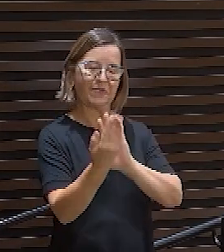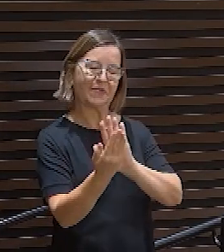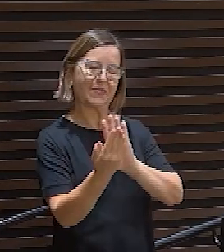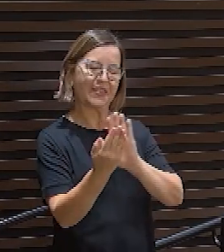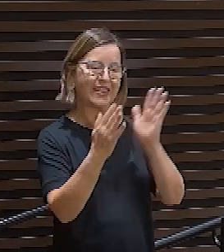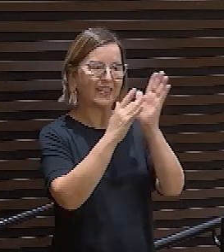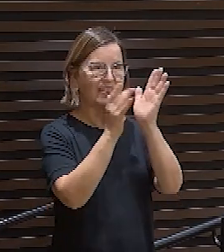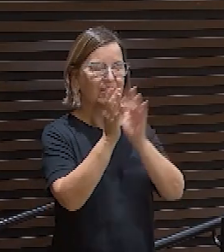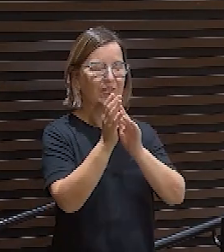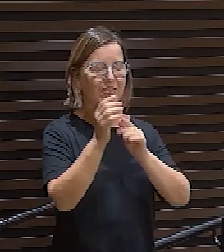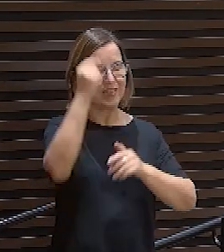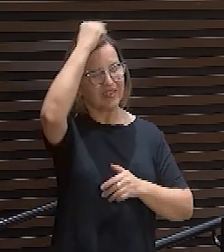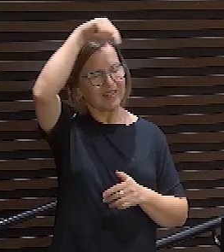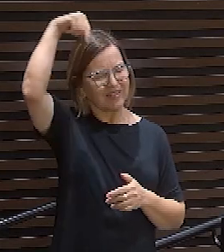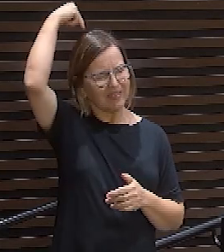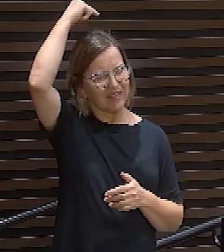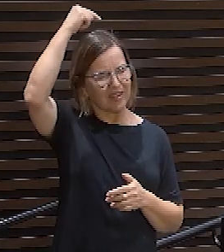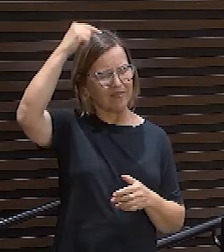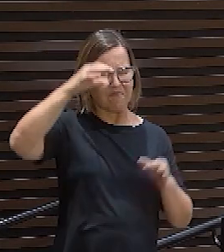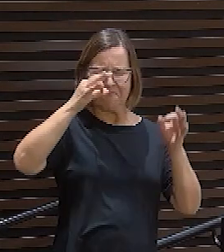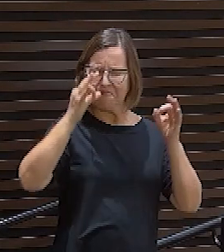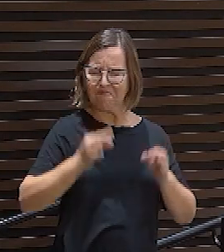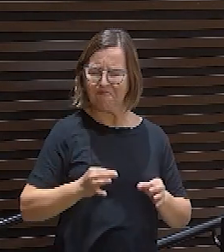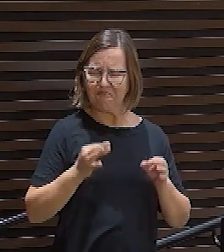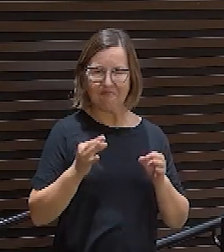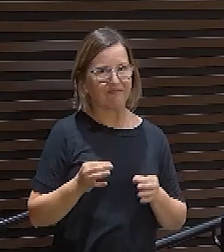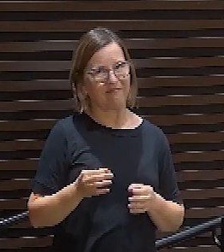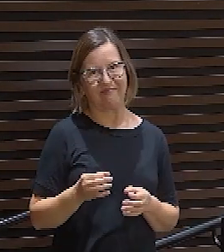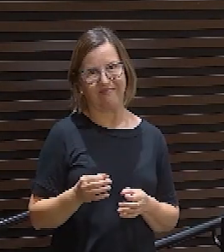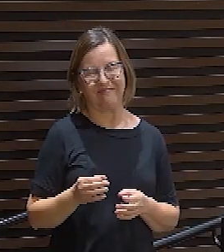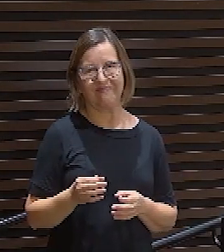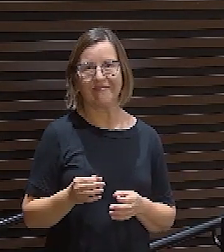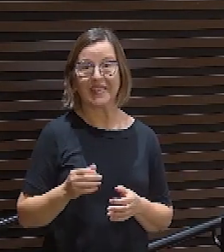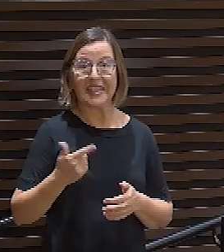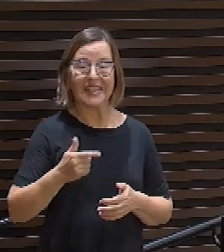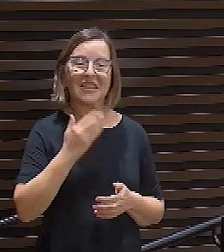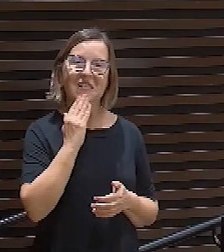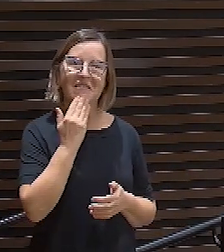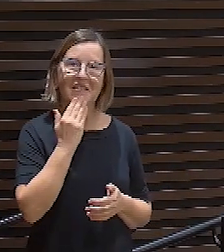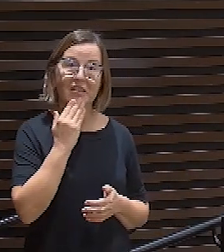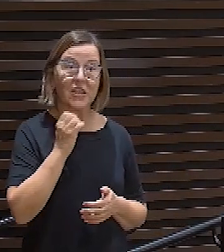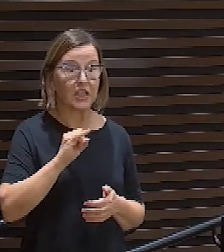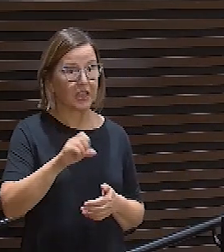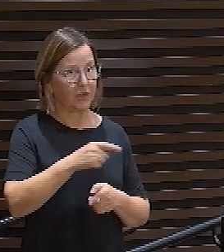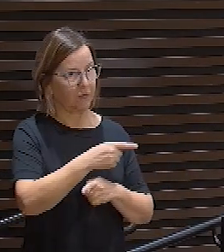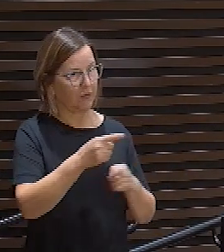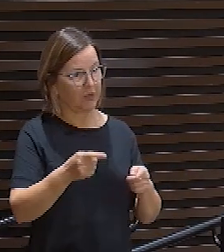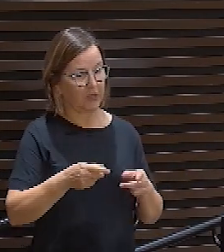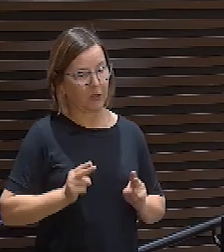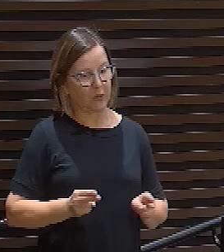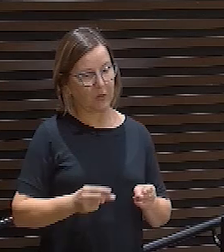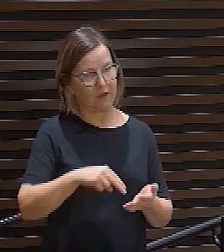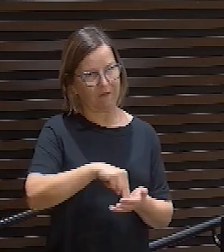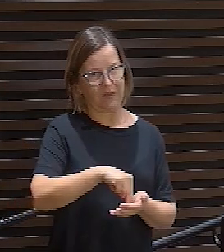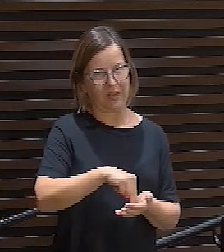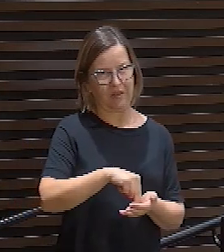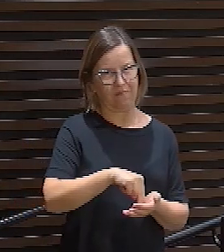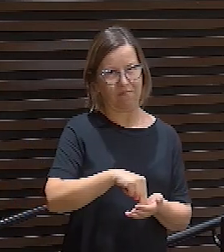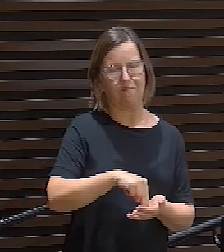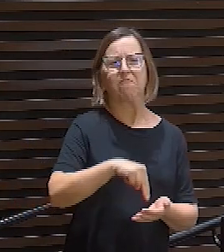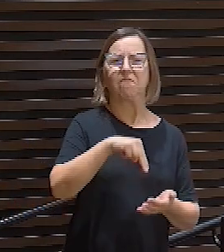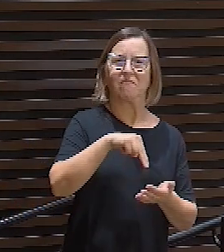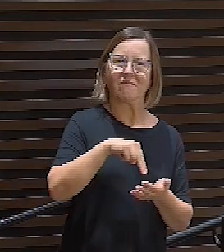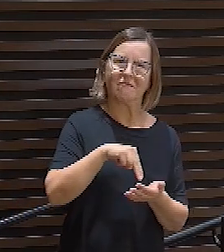santos, inculpáveis e irrepreensíveis, se é que permaneceis na fé, alicerçados e